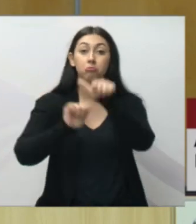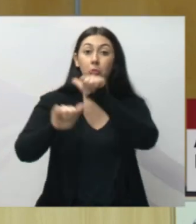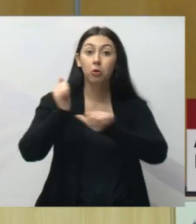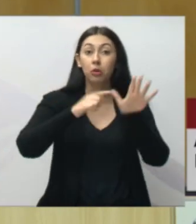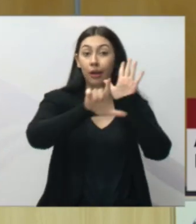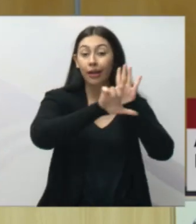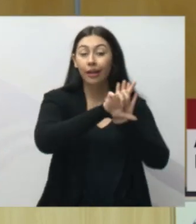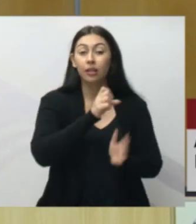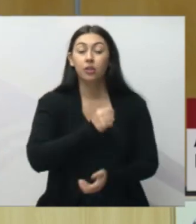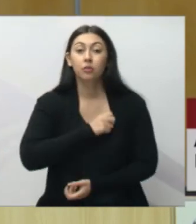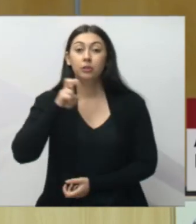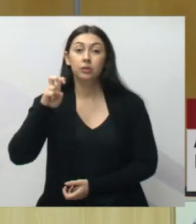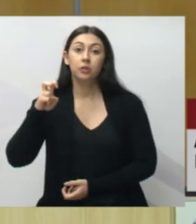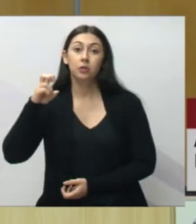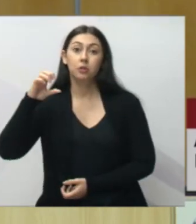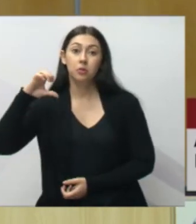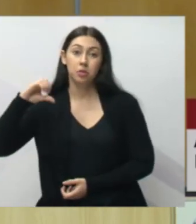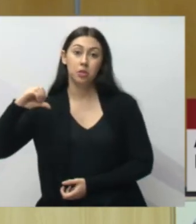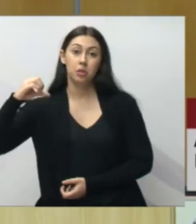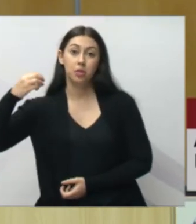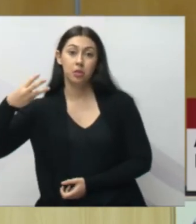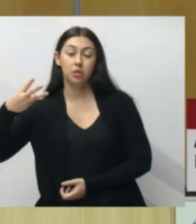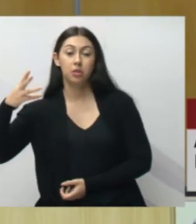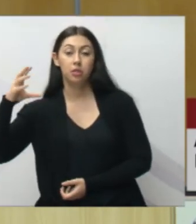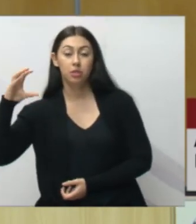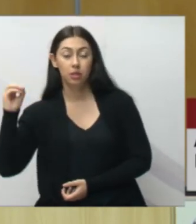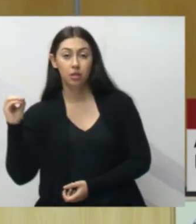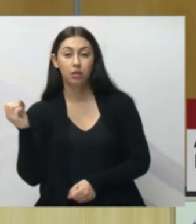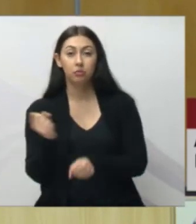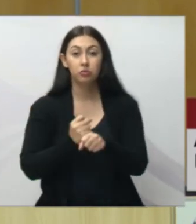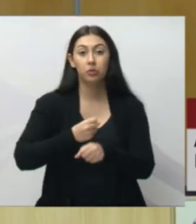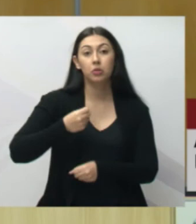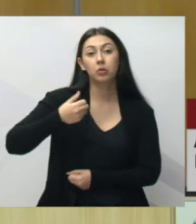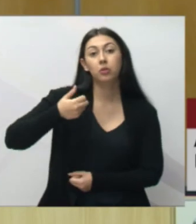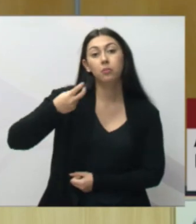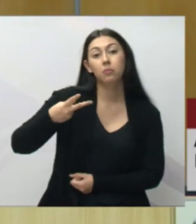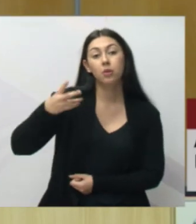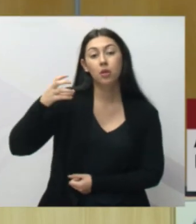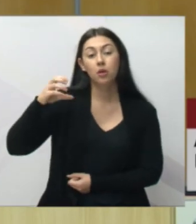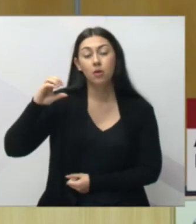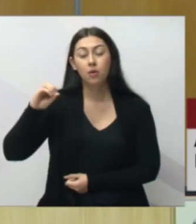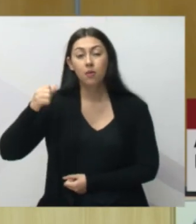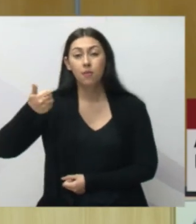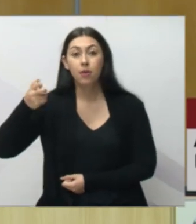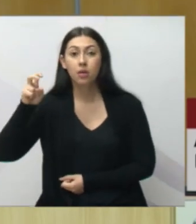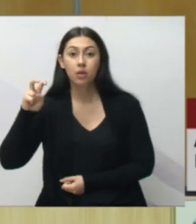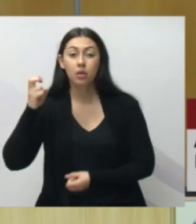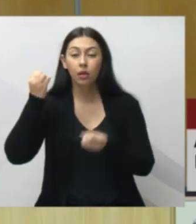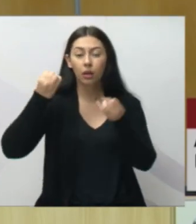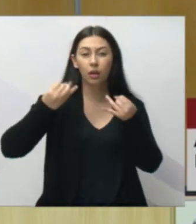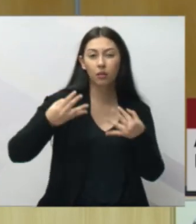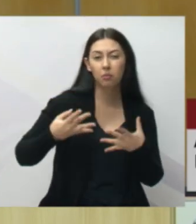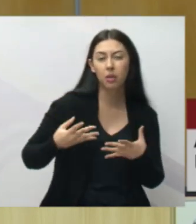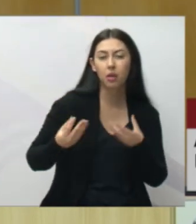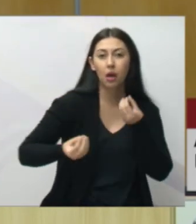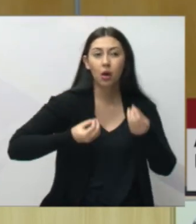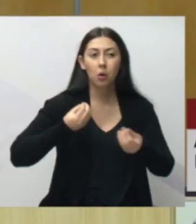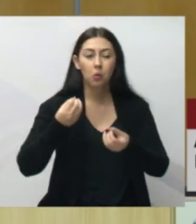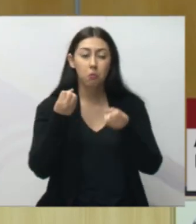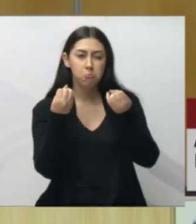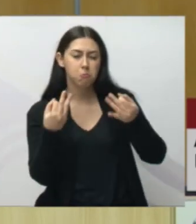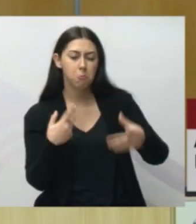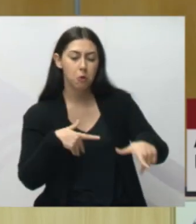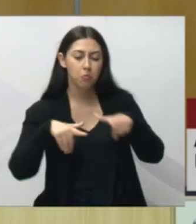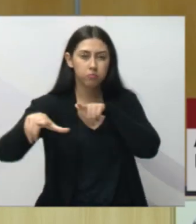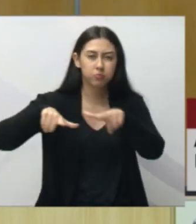número 5.930, de 13 de abril de 2015, que dispõe sobre a estrutura administrativa da Câmara